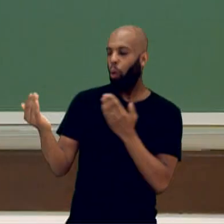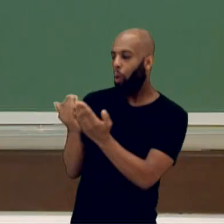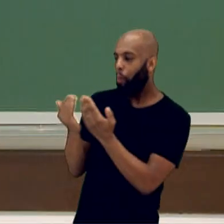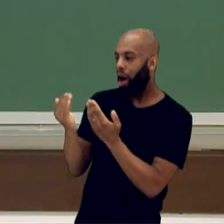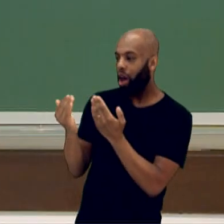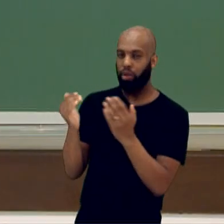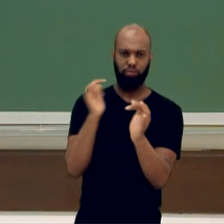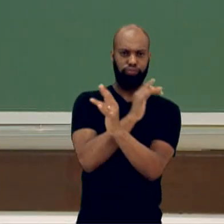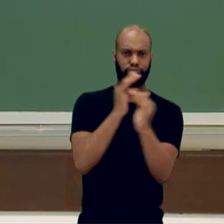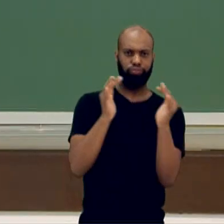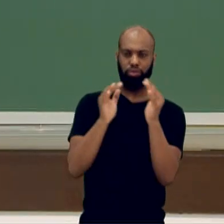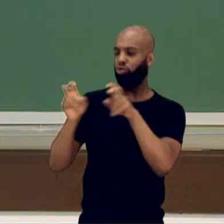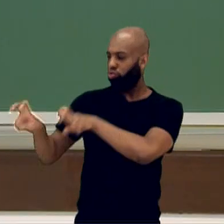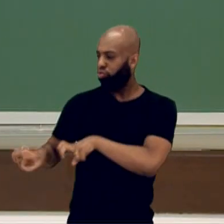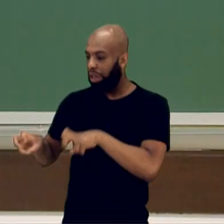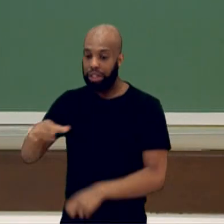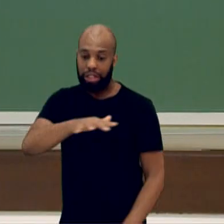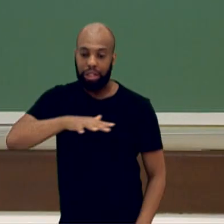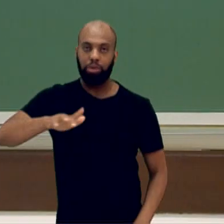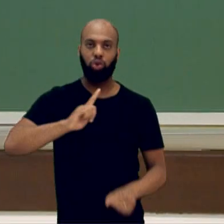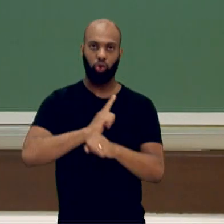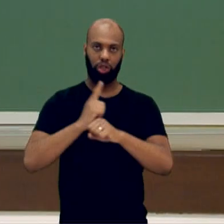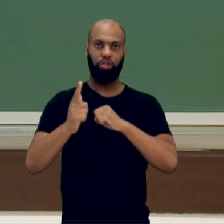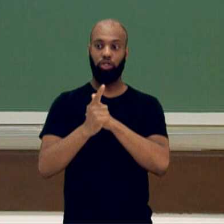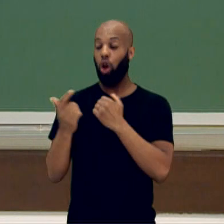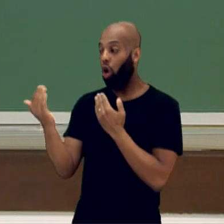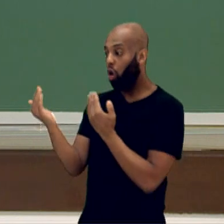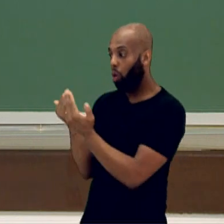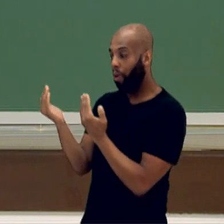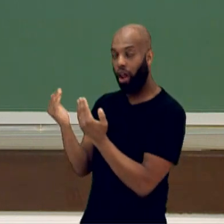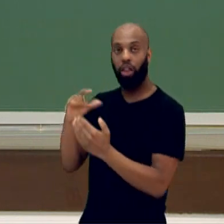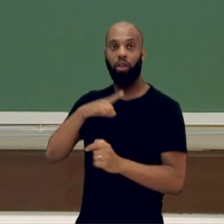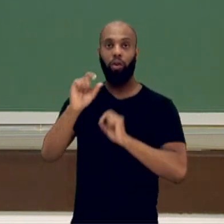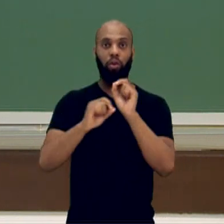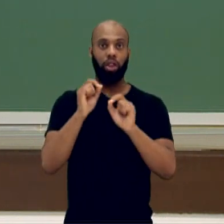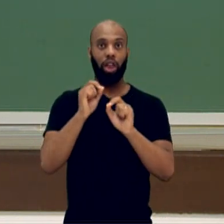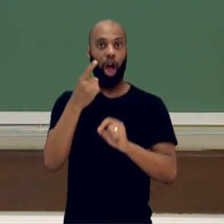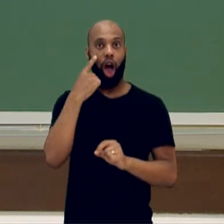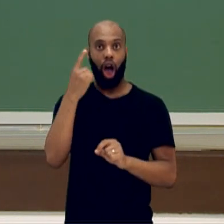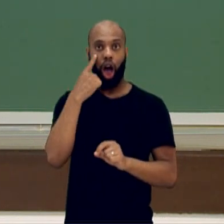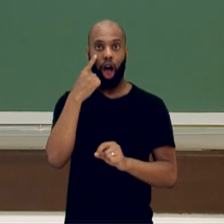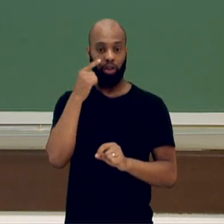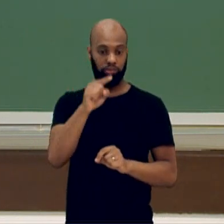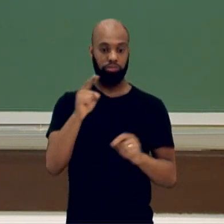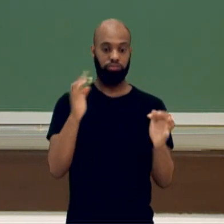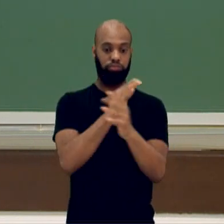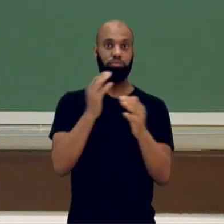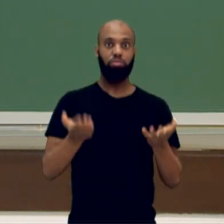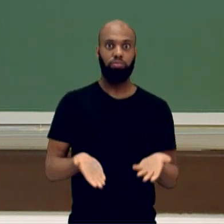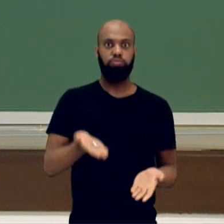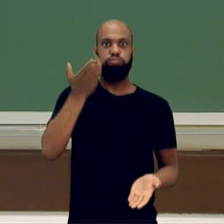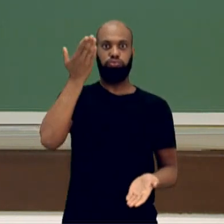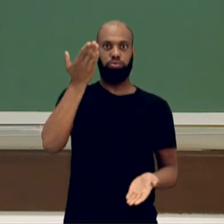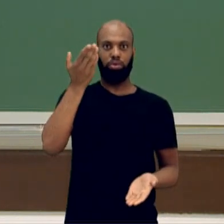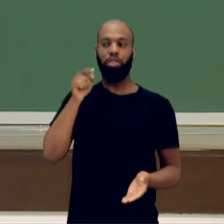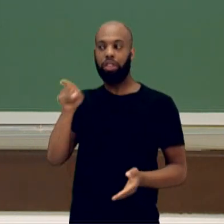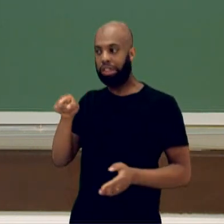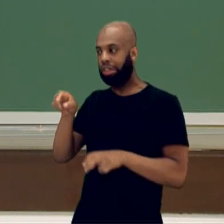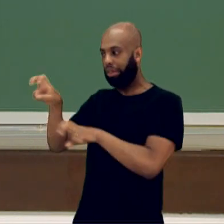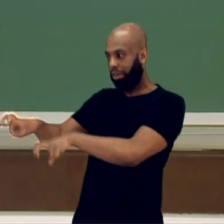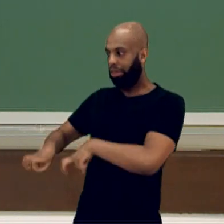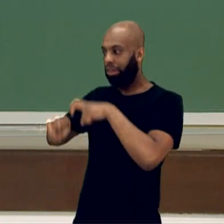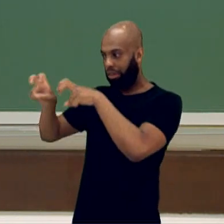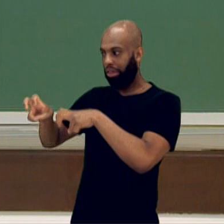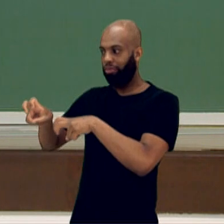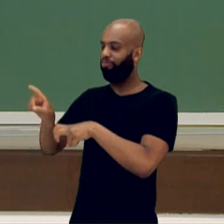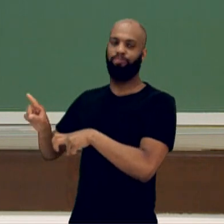urbana e rural de um determinado espaço geográfico, eu vou ter o aumento da população urbana comparado com a